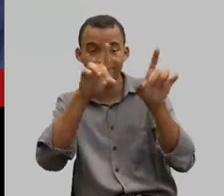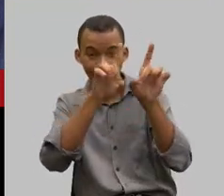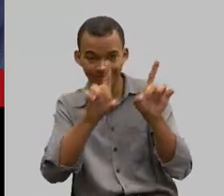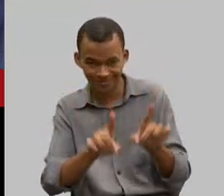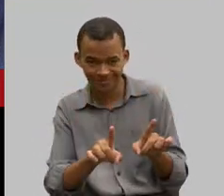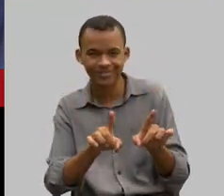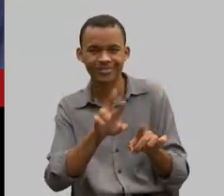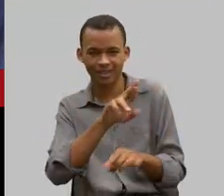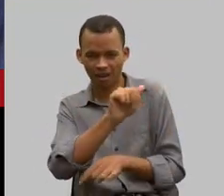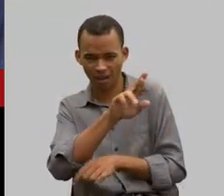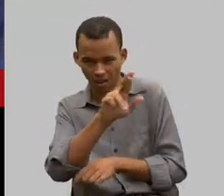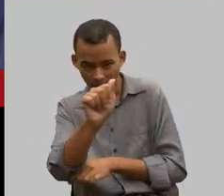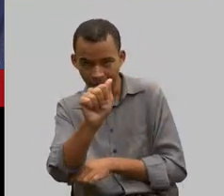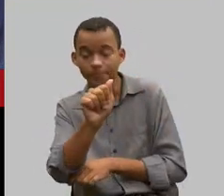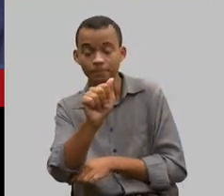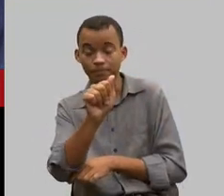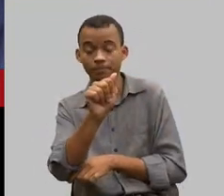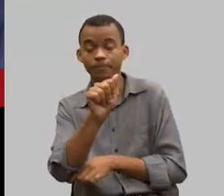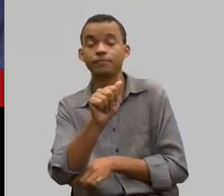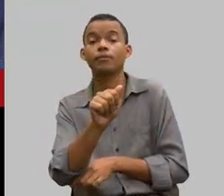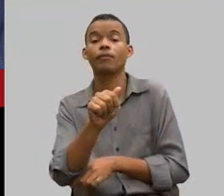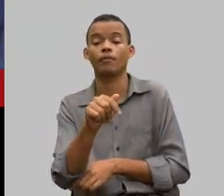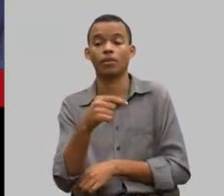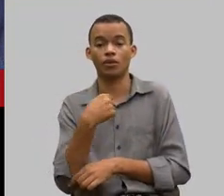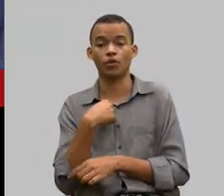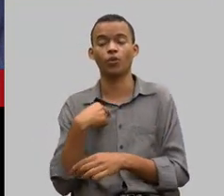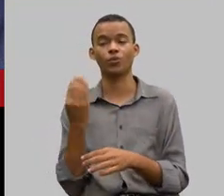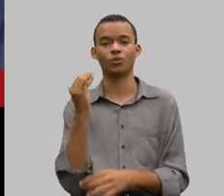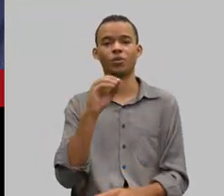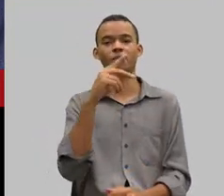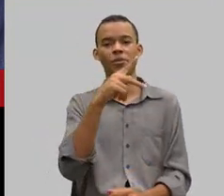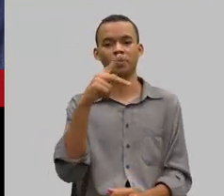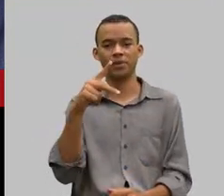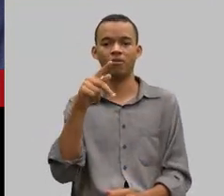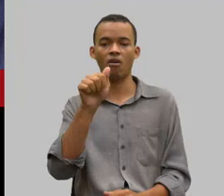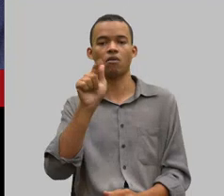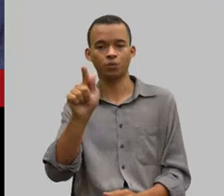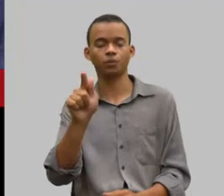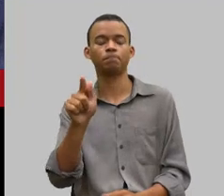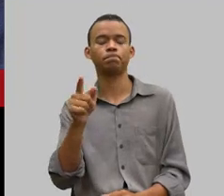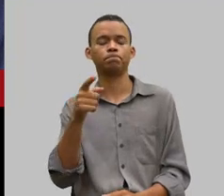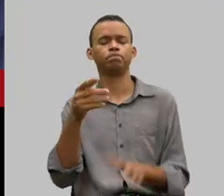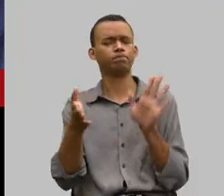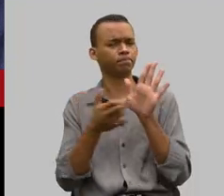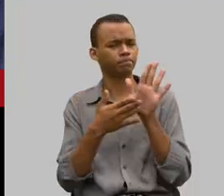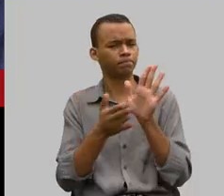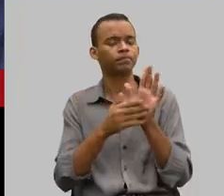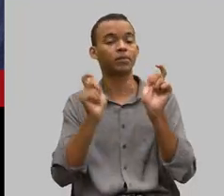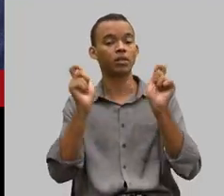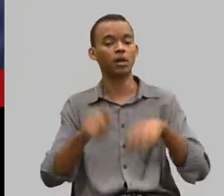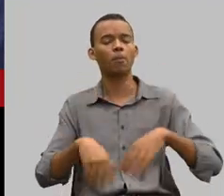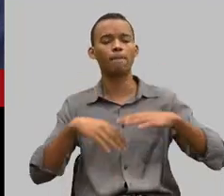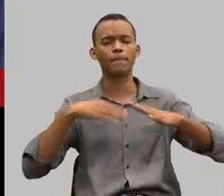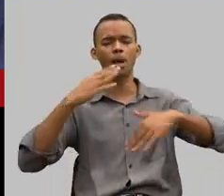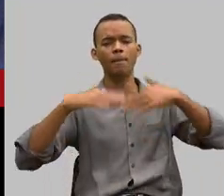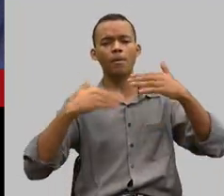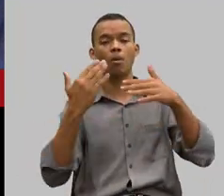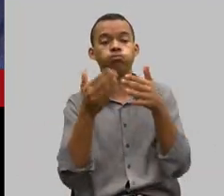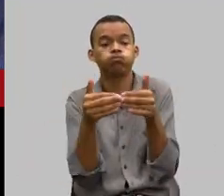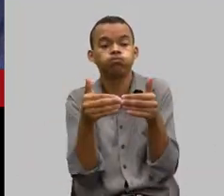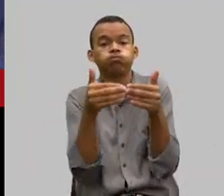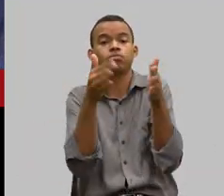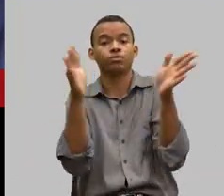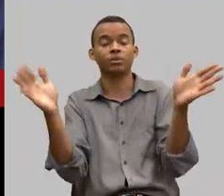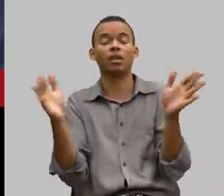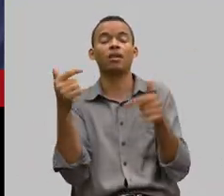e faremos com os senhores propostas para que nós possamos ampliar ainda mais o trabalho que hoje já